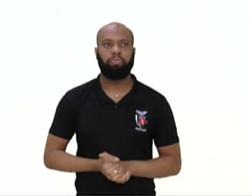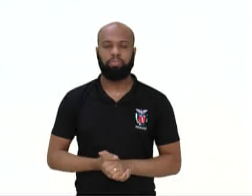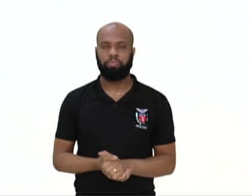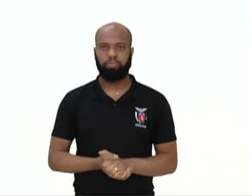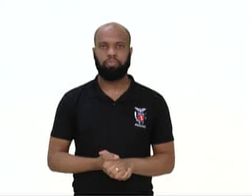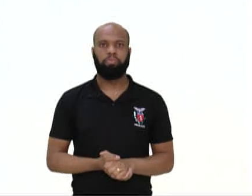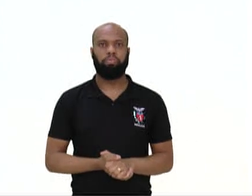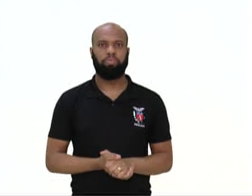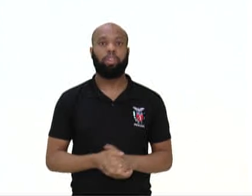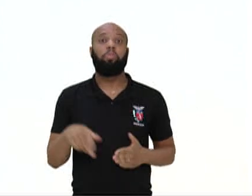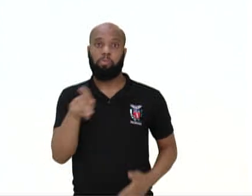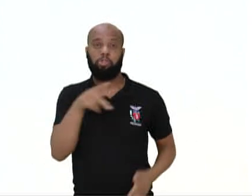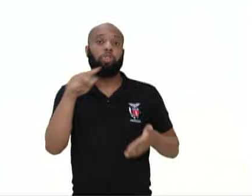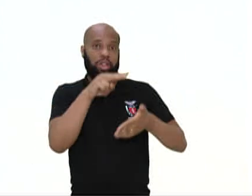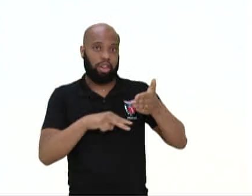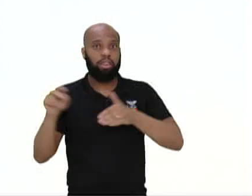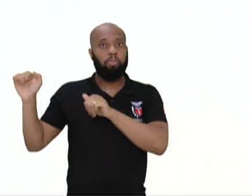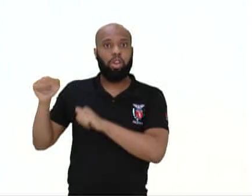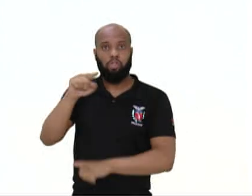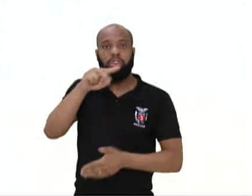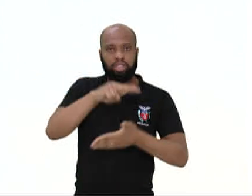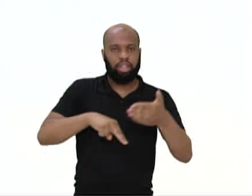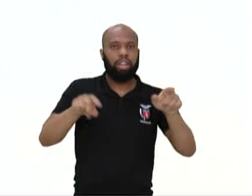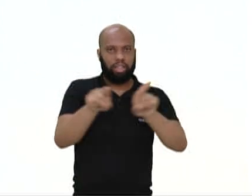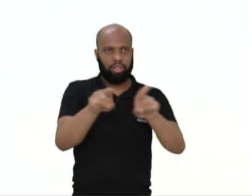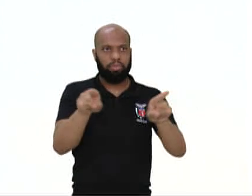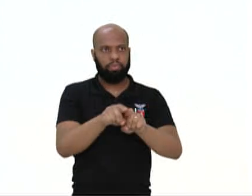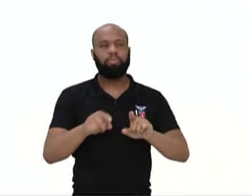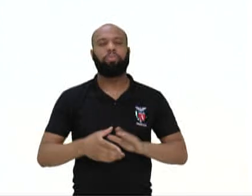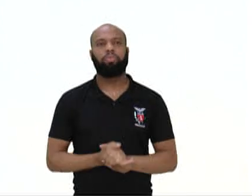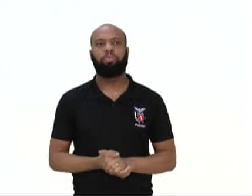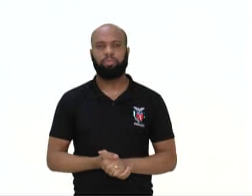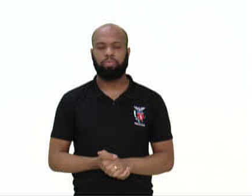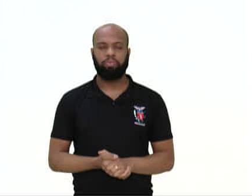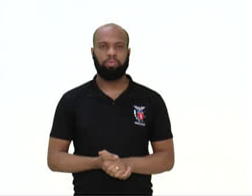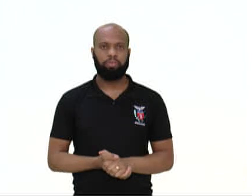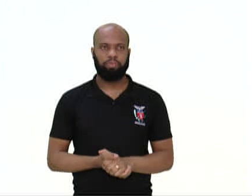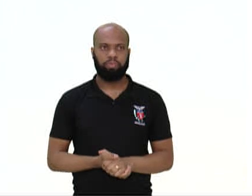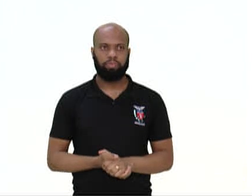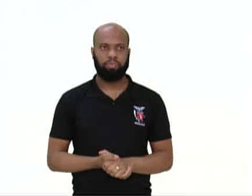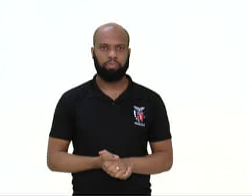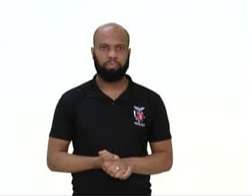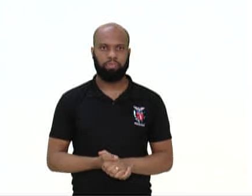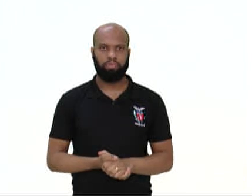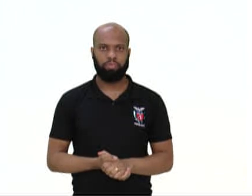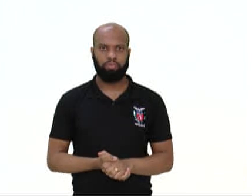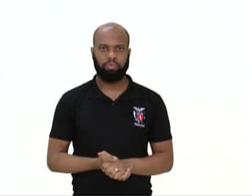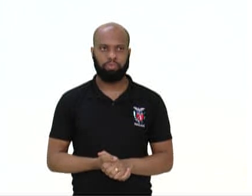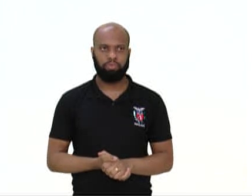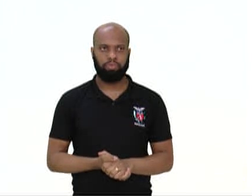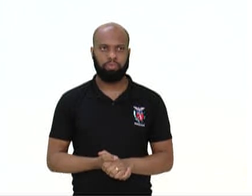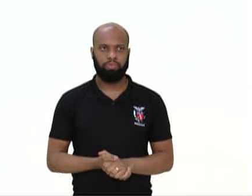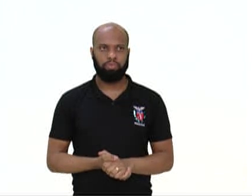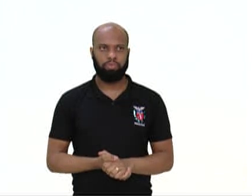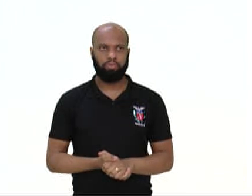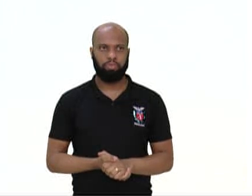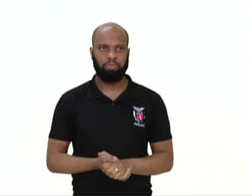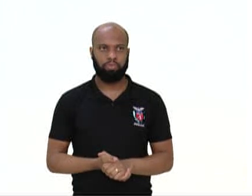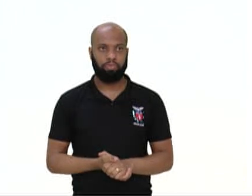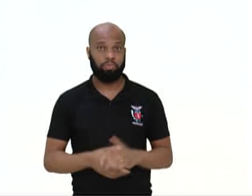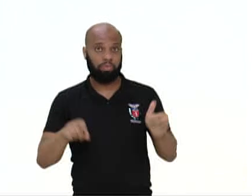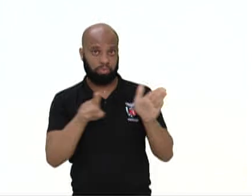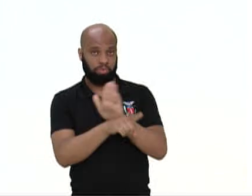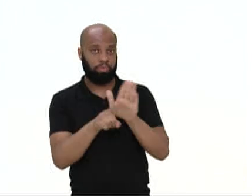de outras narrativas por apresentar um texto curto, breve e com poucos personagens. E o